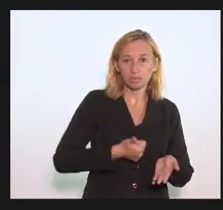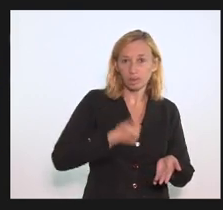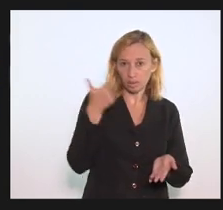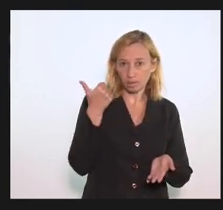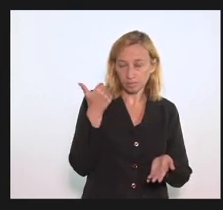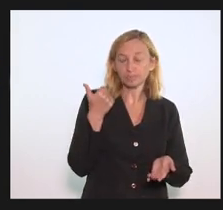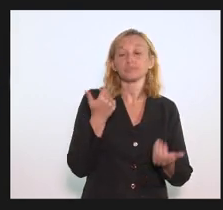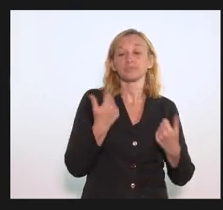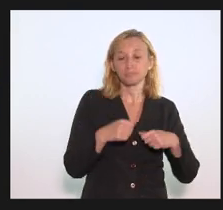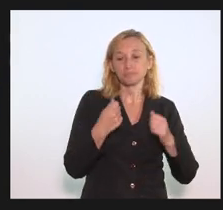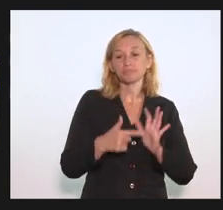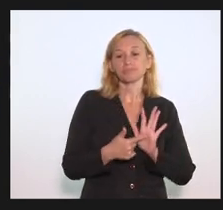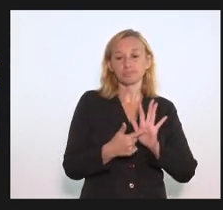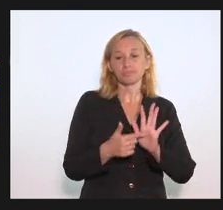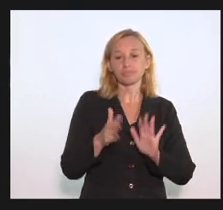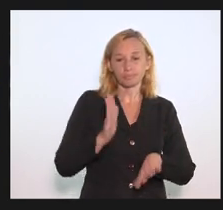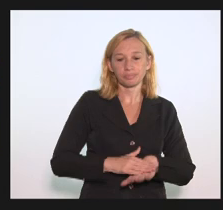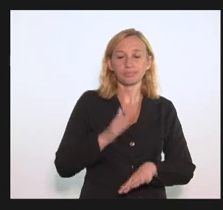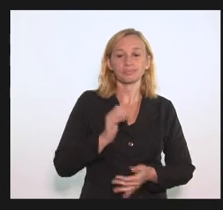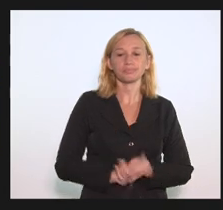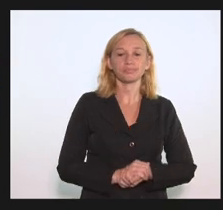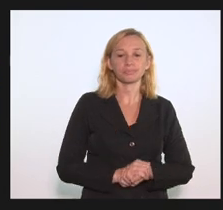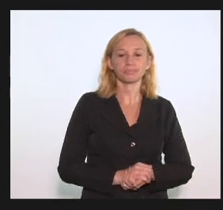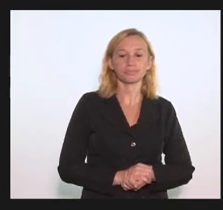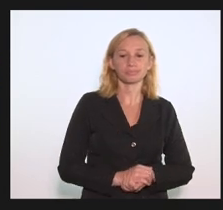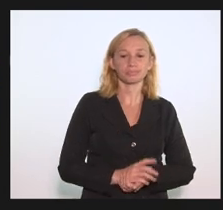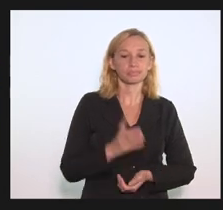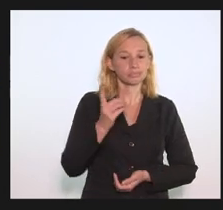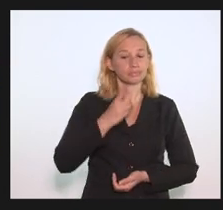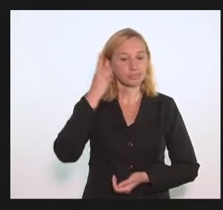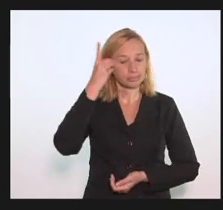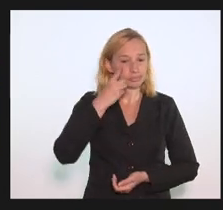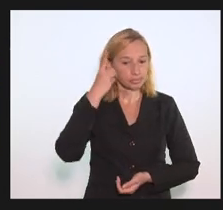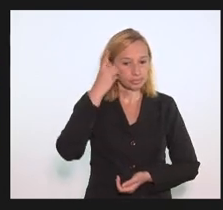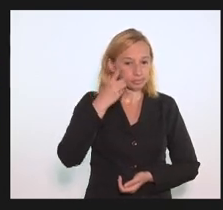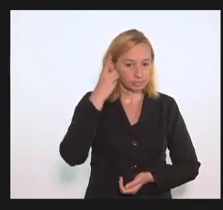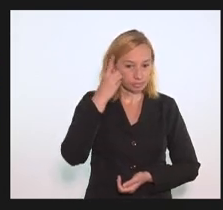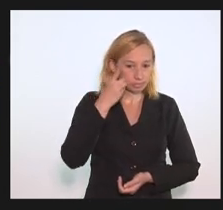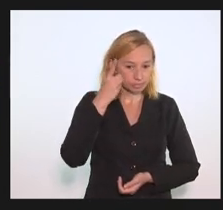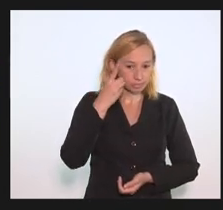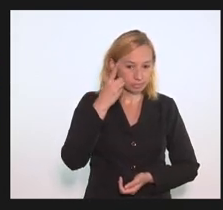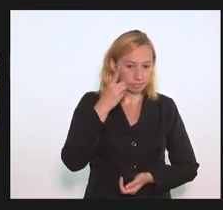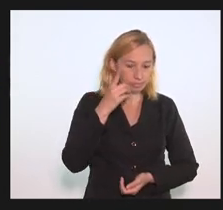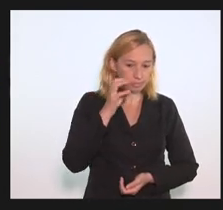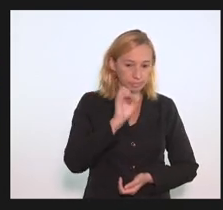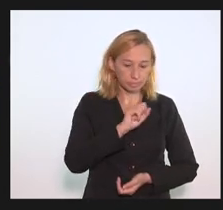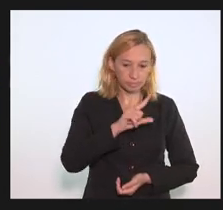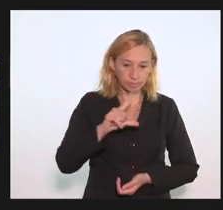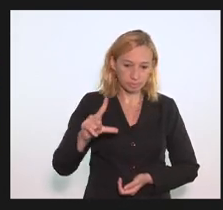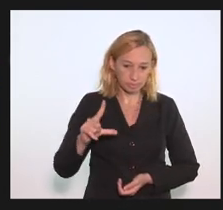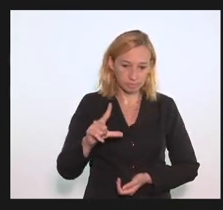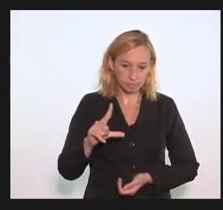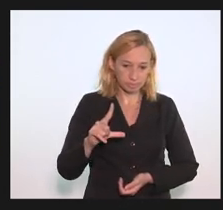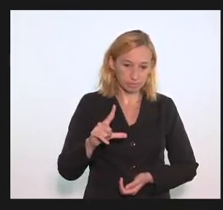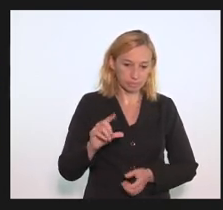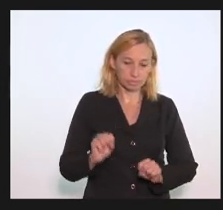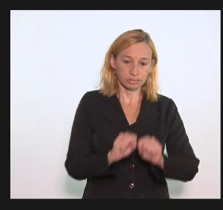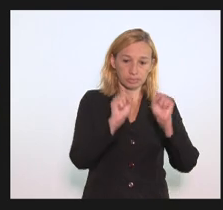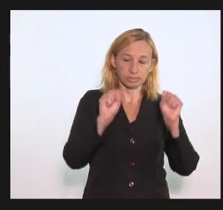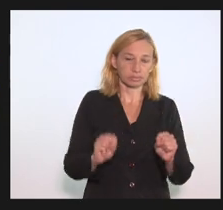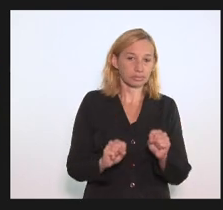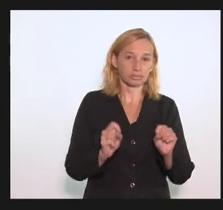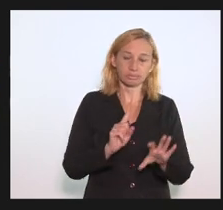coisa que precisa nortear. Não somos deputados distritais, ou seja, ainda o sistema não está nesse